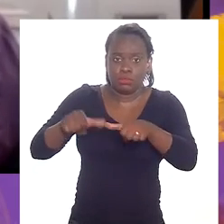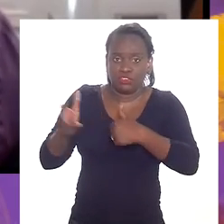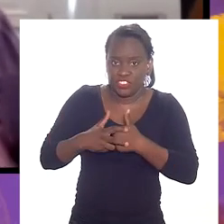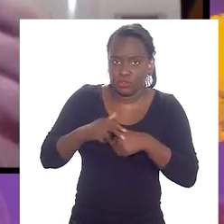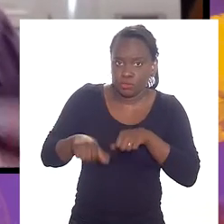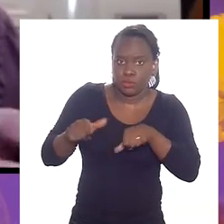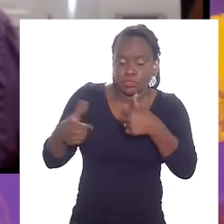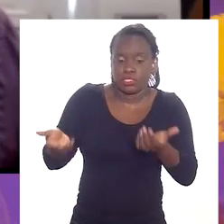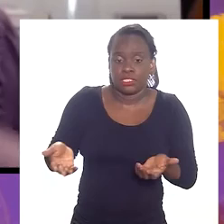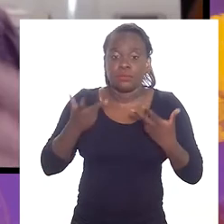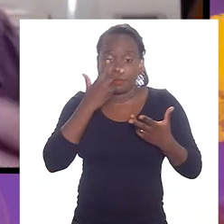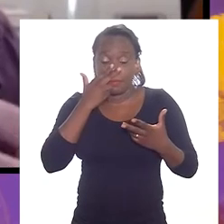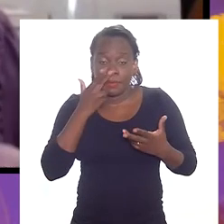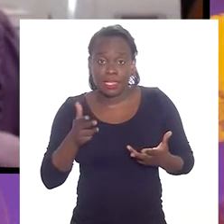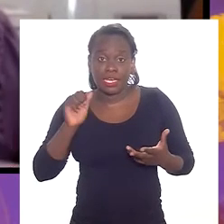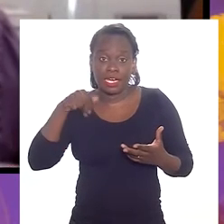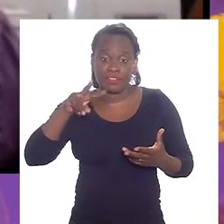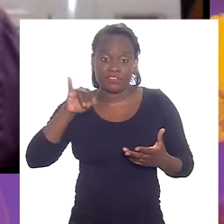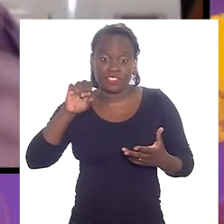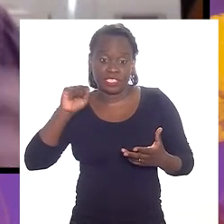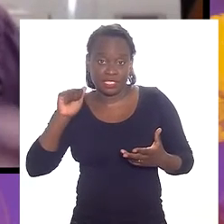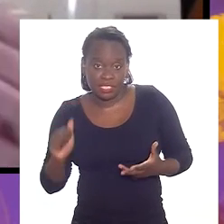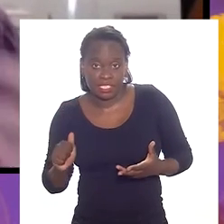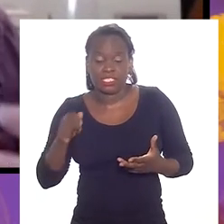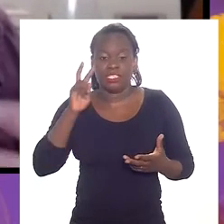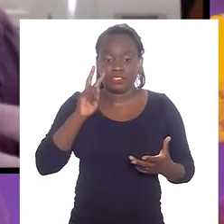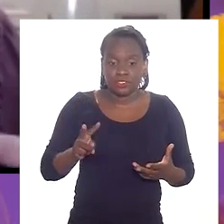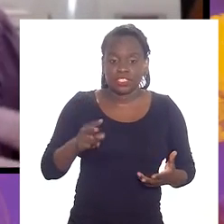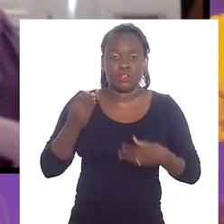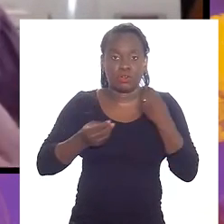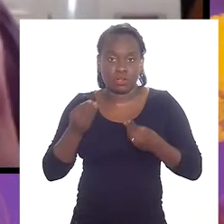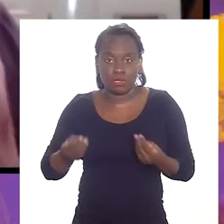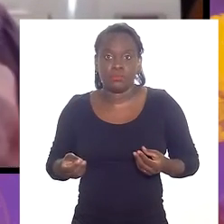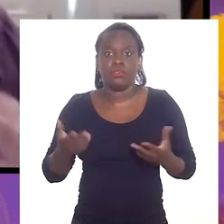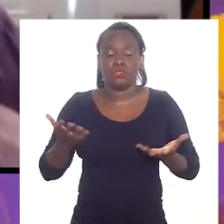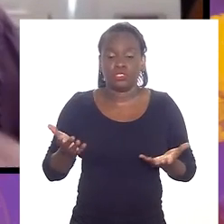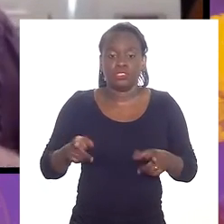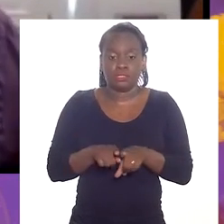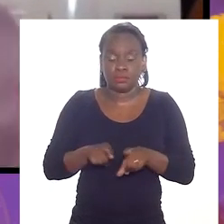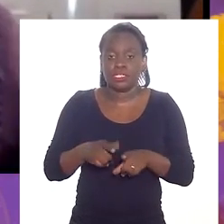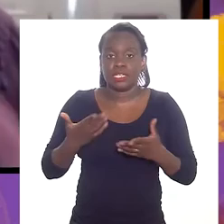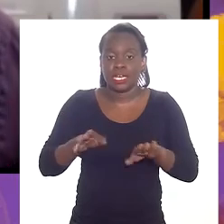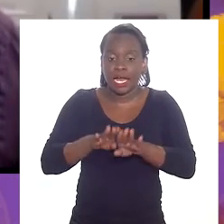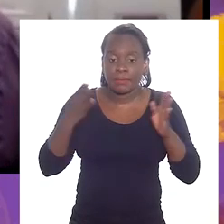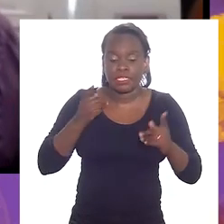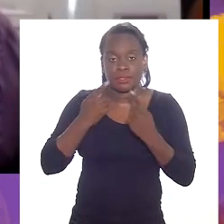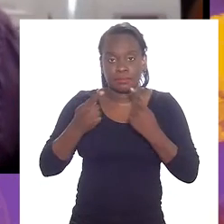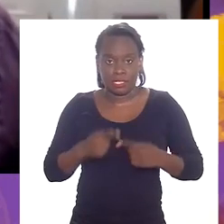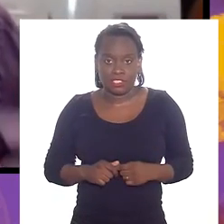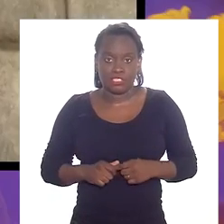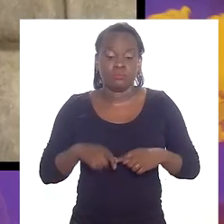mutações me parece que a posição do Avisa ao dizer que vai confiscar eu diria que é melhor abrir